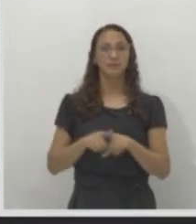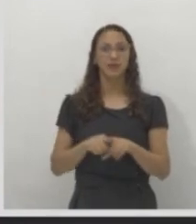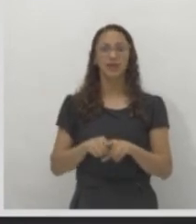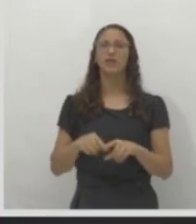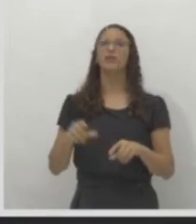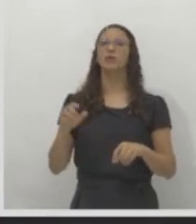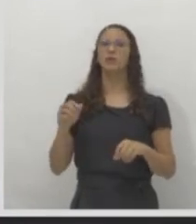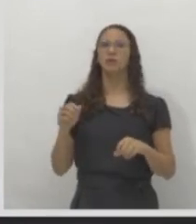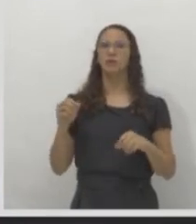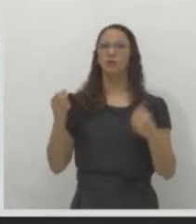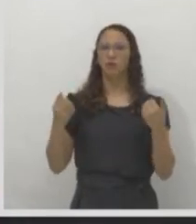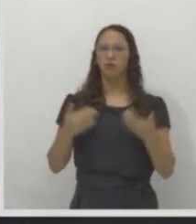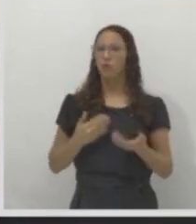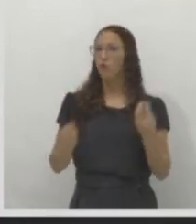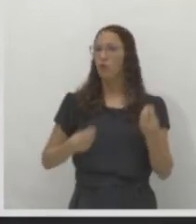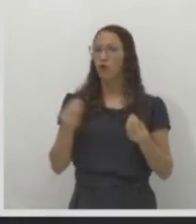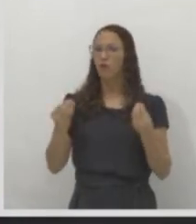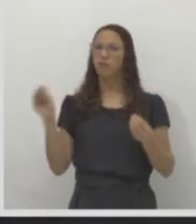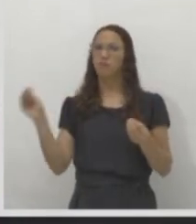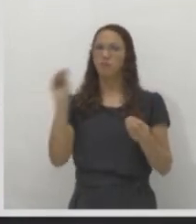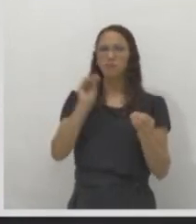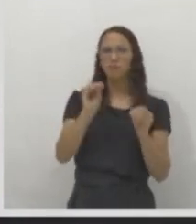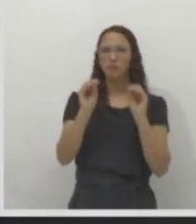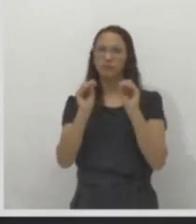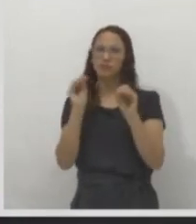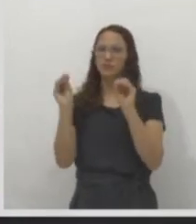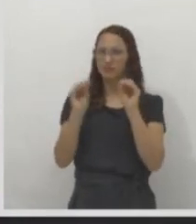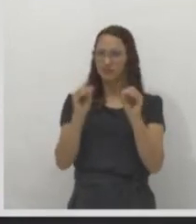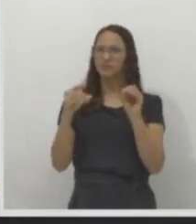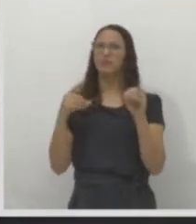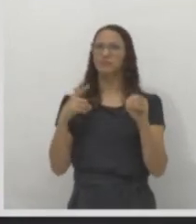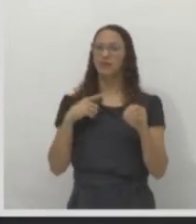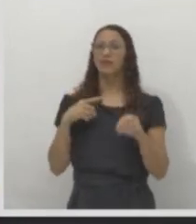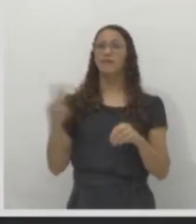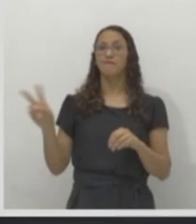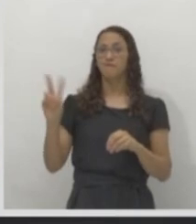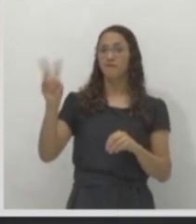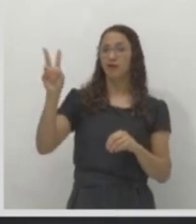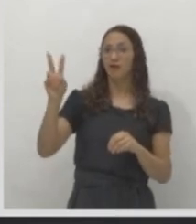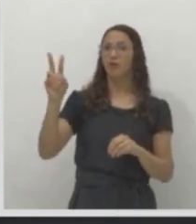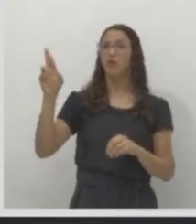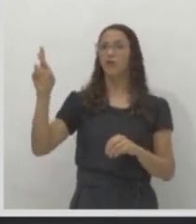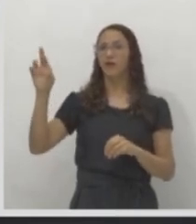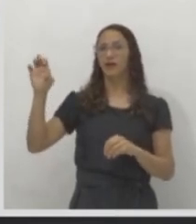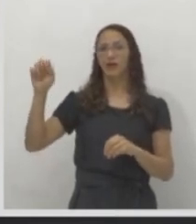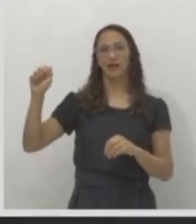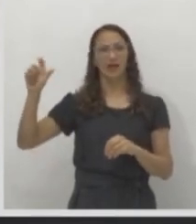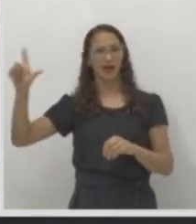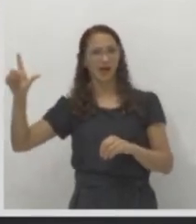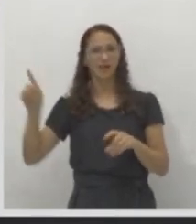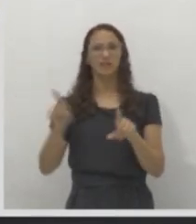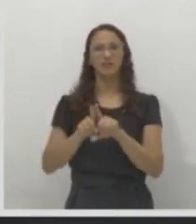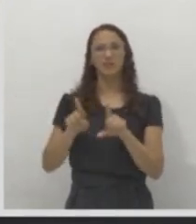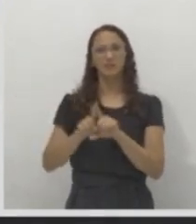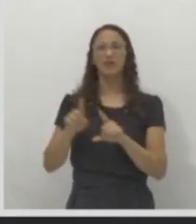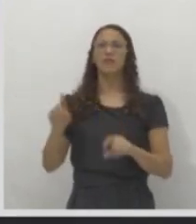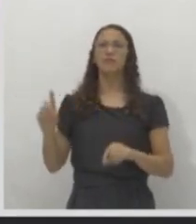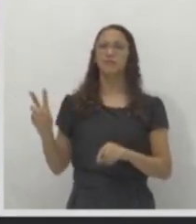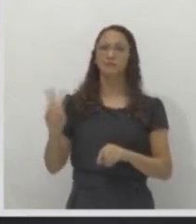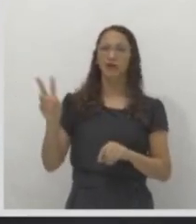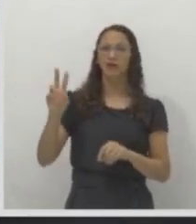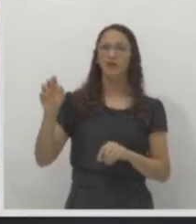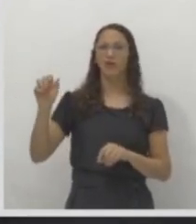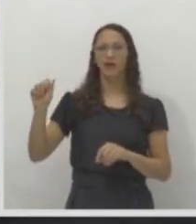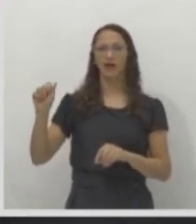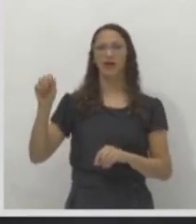posicional, valor real e valor absoluto. Então, eu espero, gente, que vocês realmente